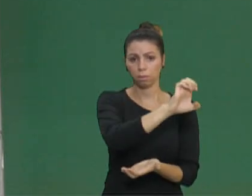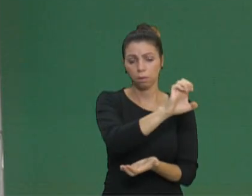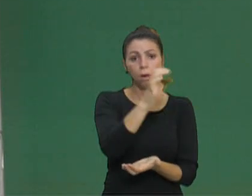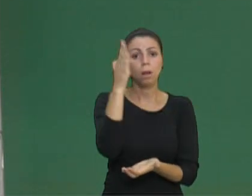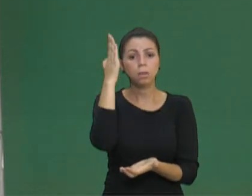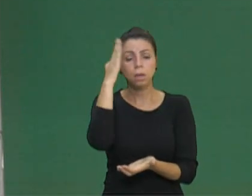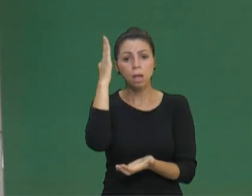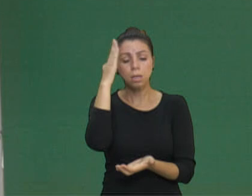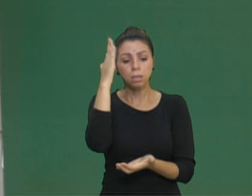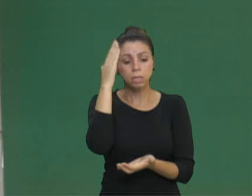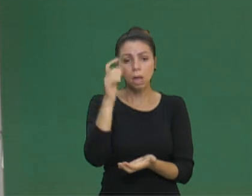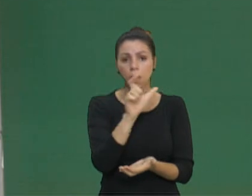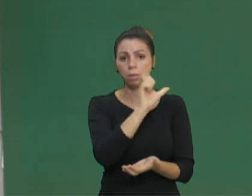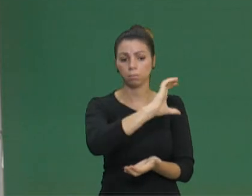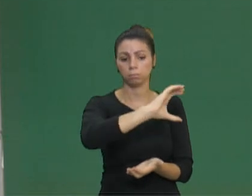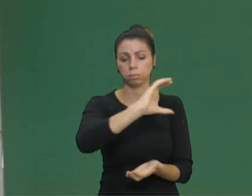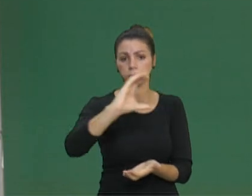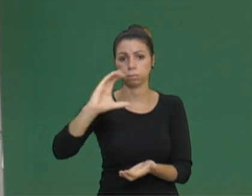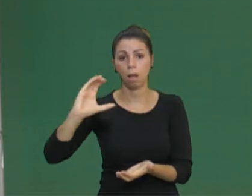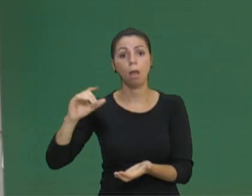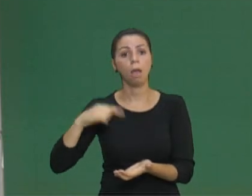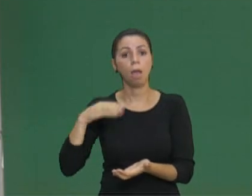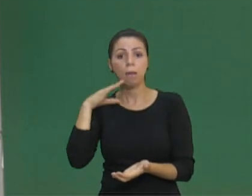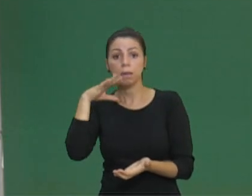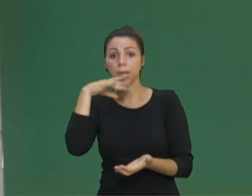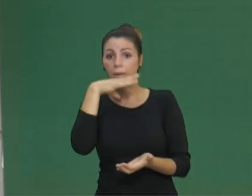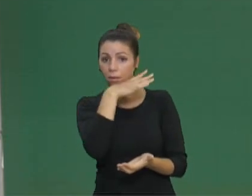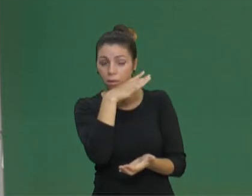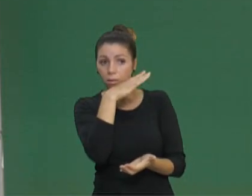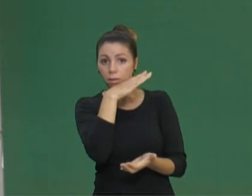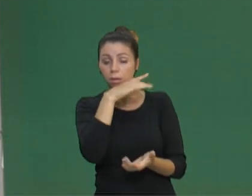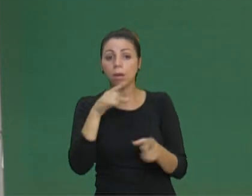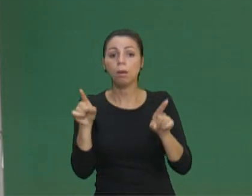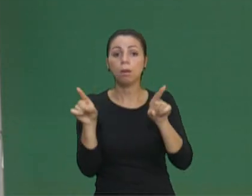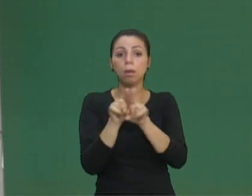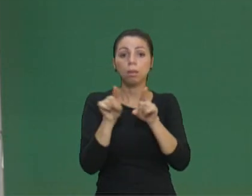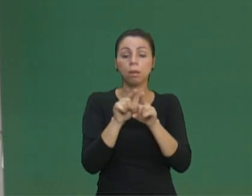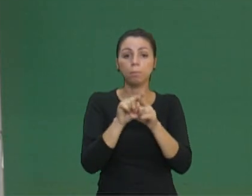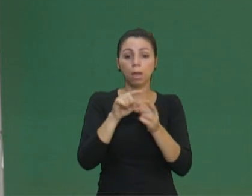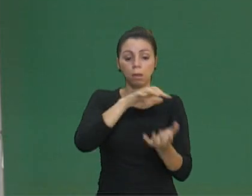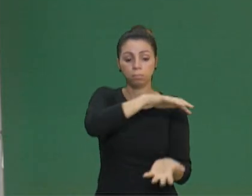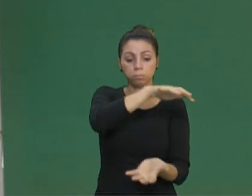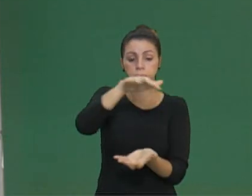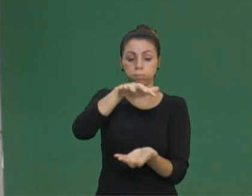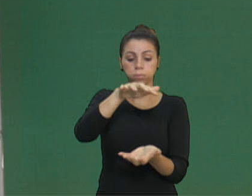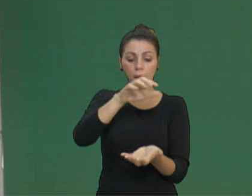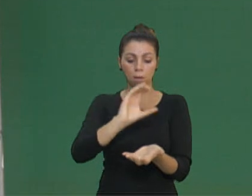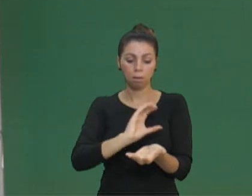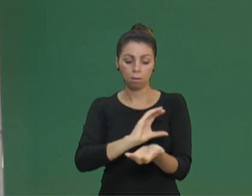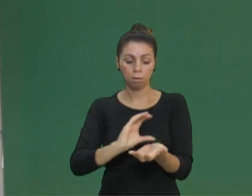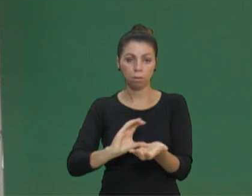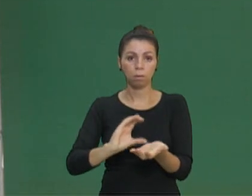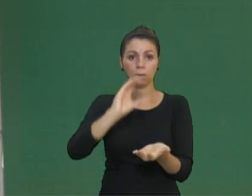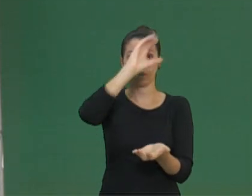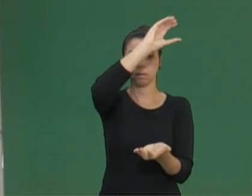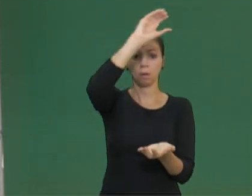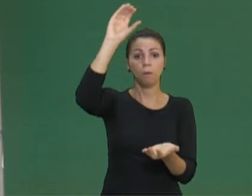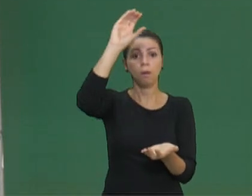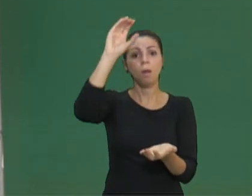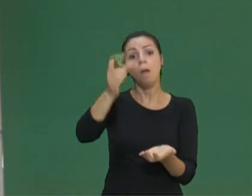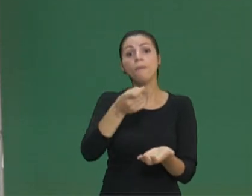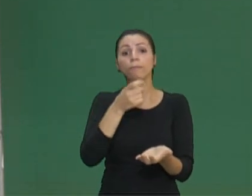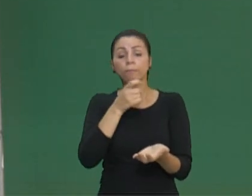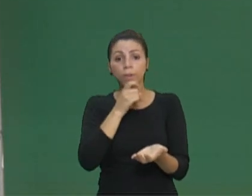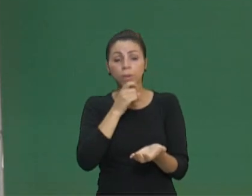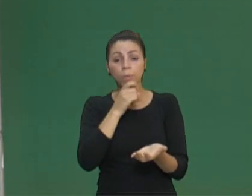nessas regiões o clima é mais quente e nas regiões mais polares o clima é mais frio. Então, a latitude, ela